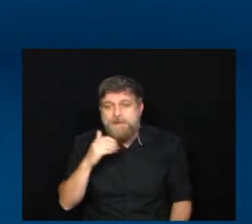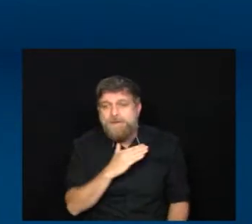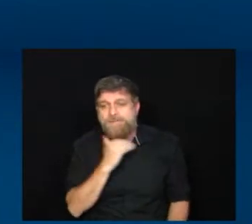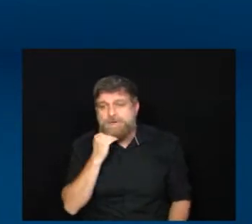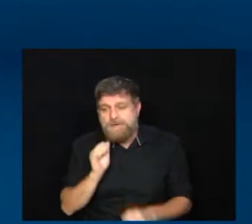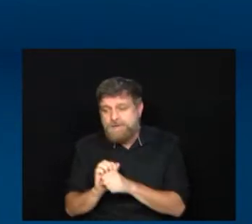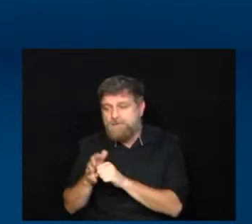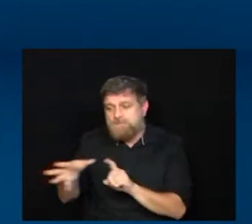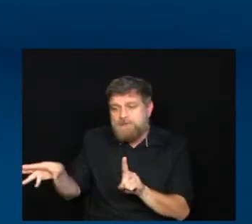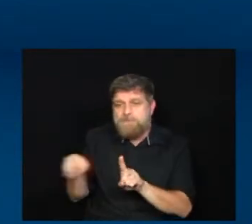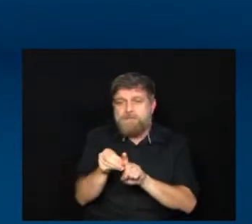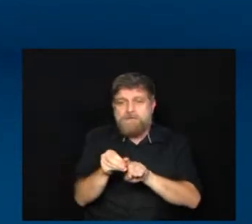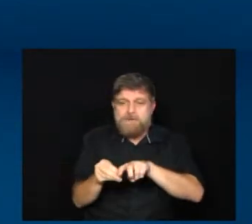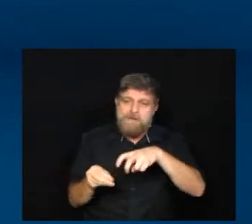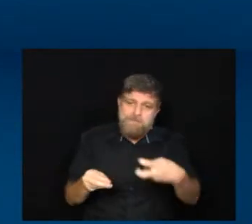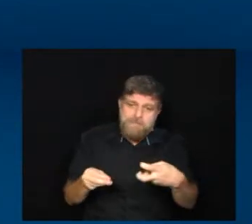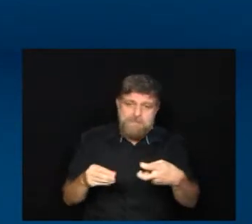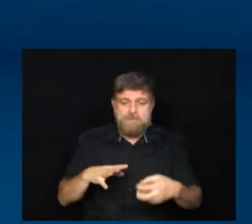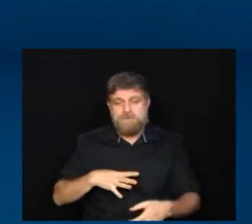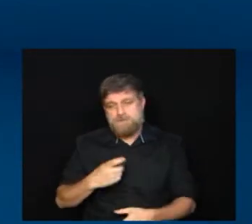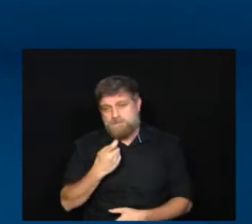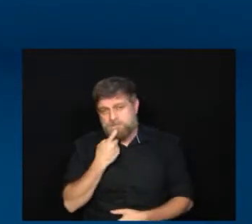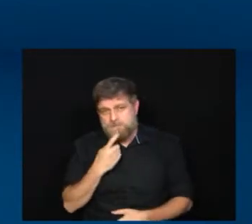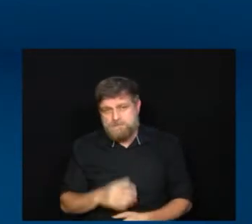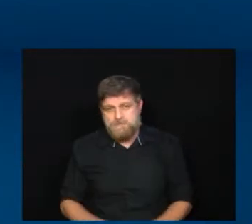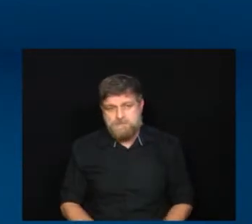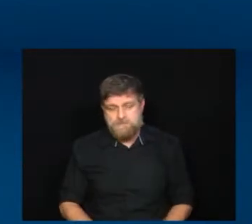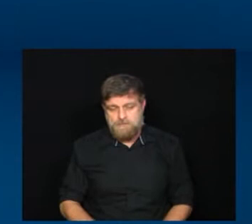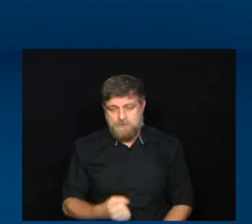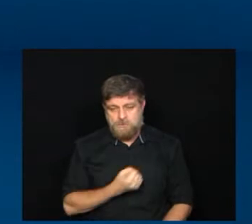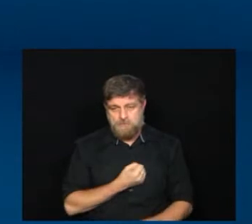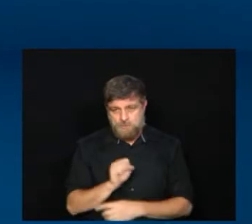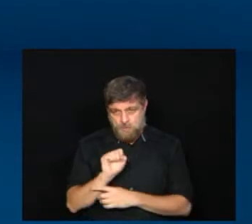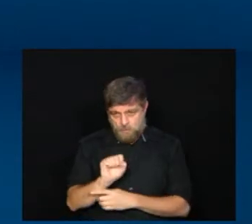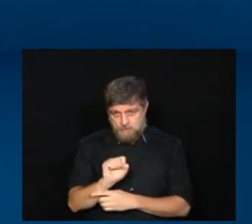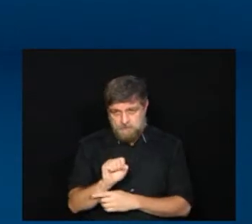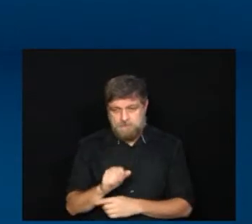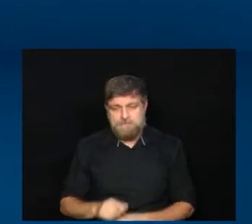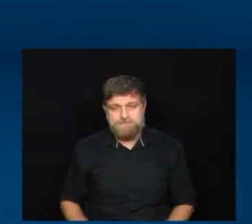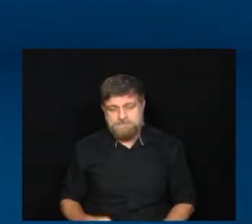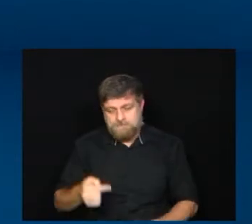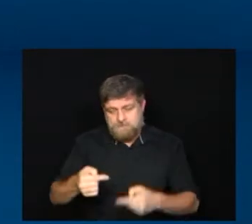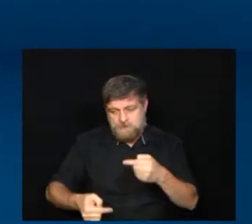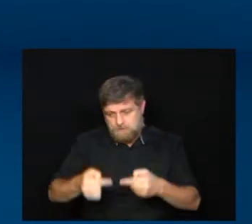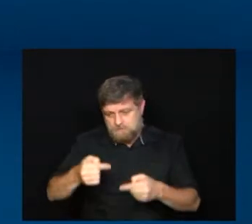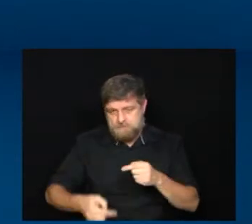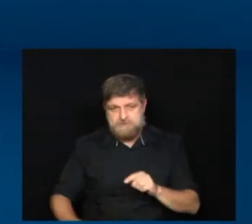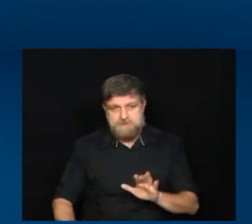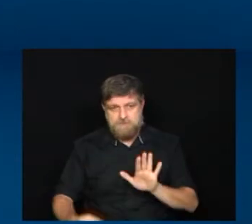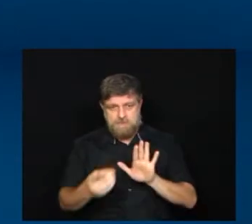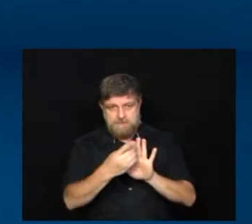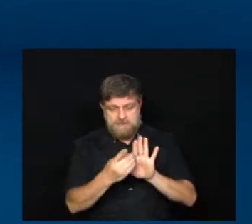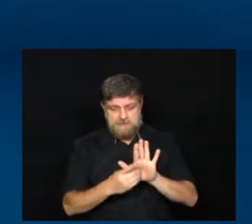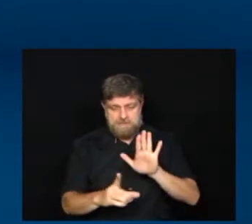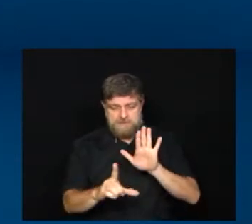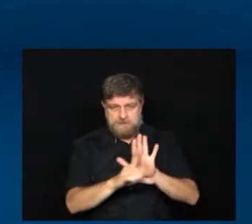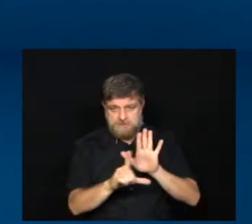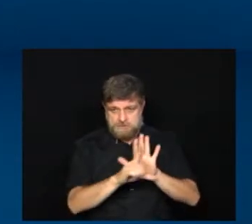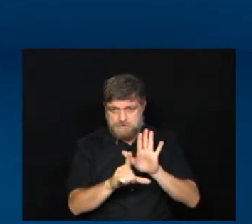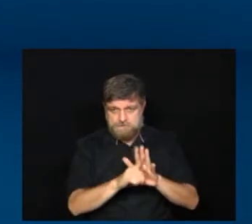razão da Covid-19 no município de Campinas. Em turno único de discussão, será analisado o projeto de